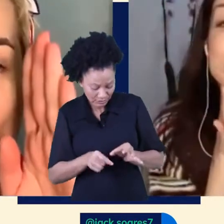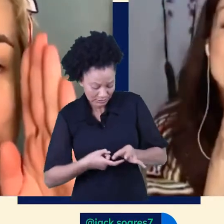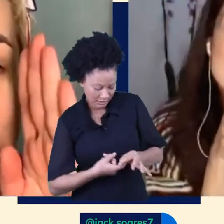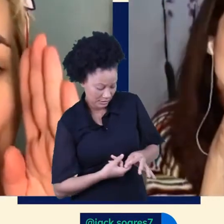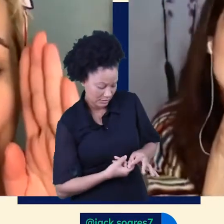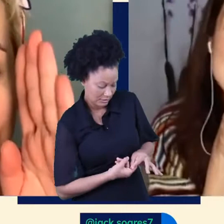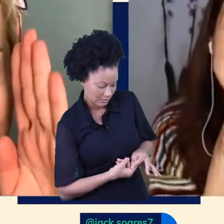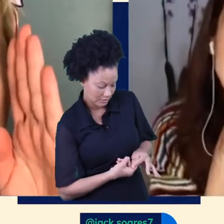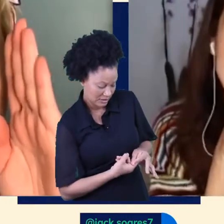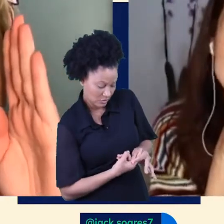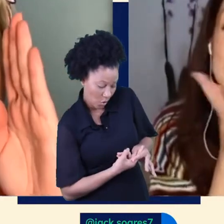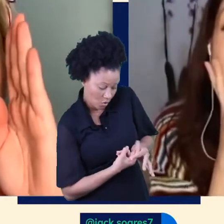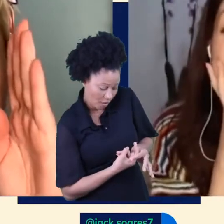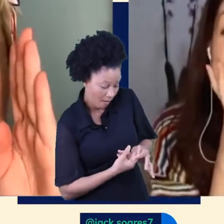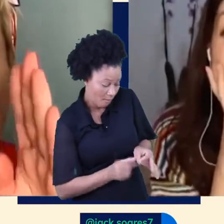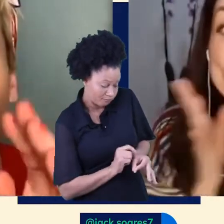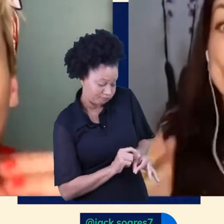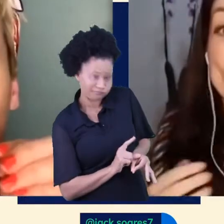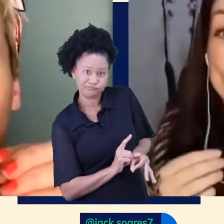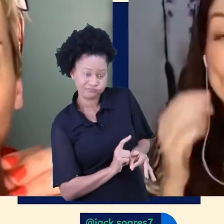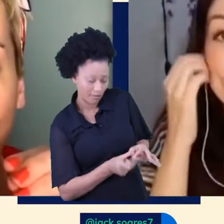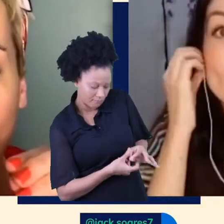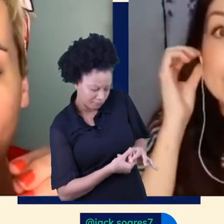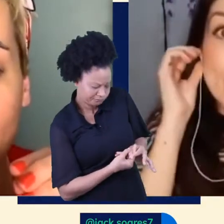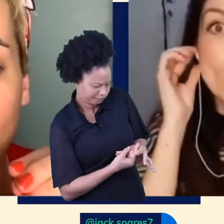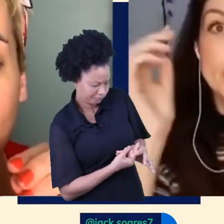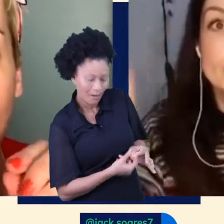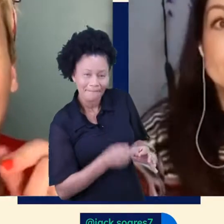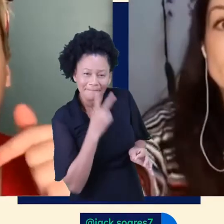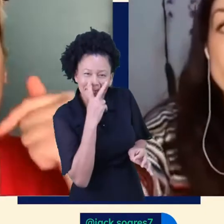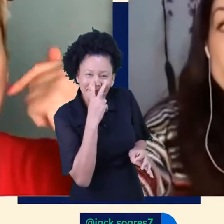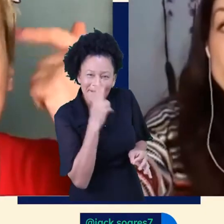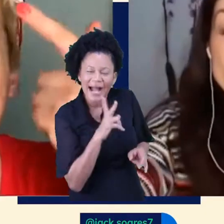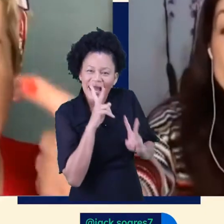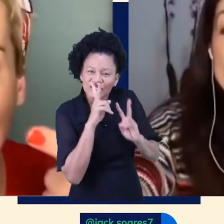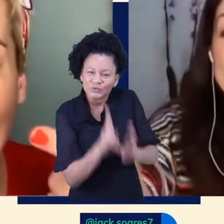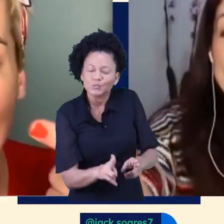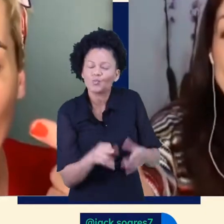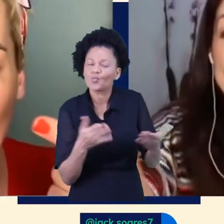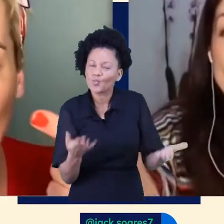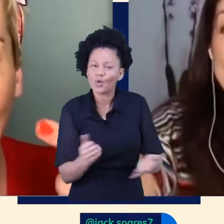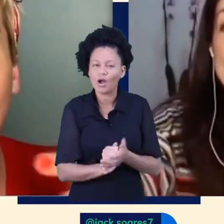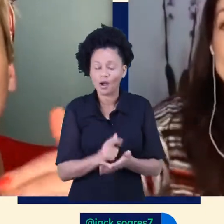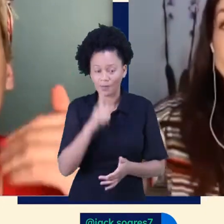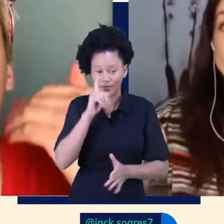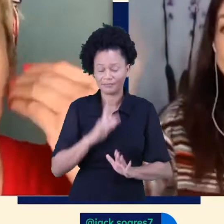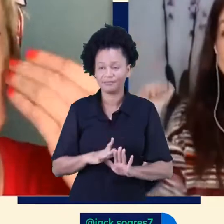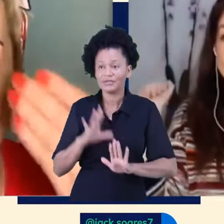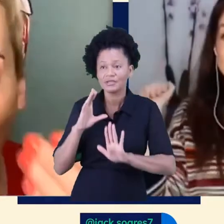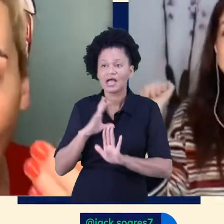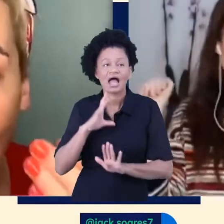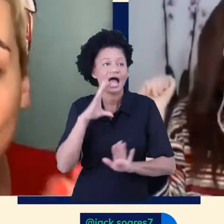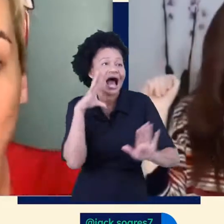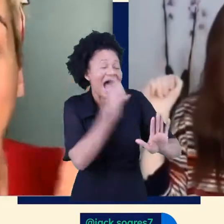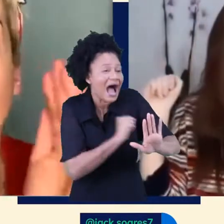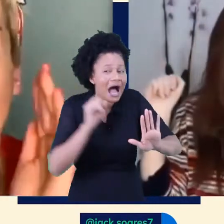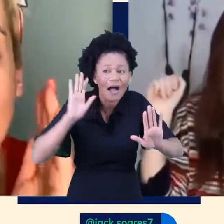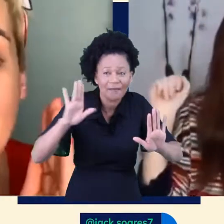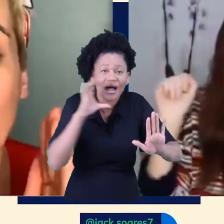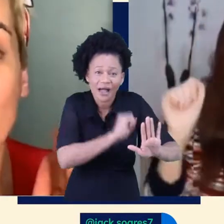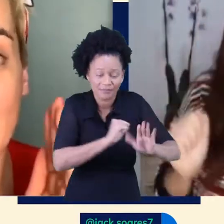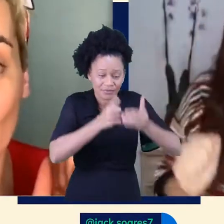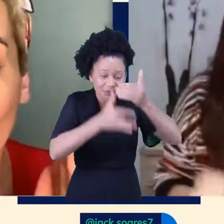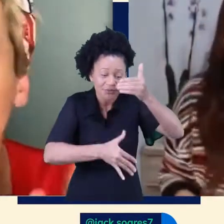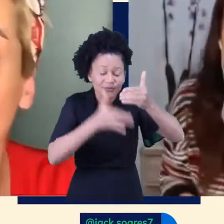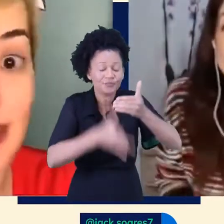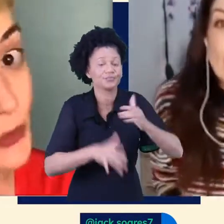Carol, a gente podia fazer uma live. Rapidão, porque eu tô vendo uns comentários aqui. Eu iniciei a live dando recado, mas eu vou repetir.